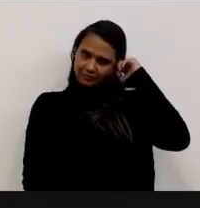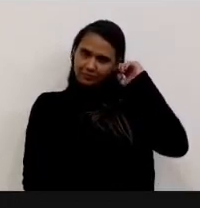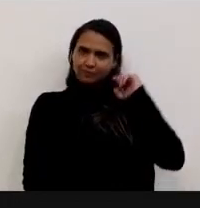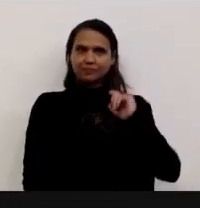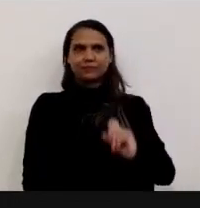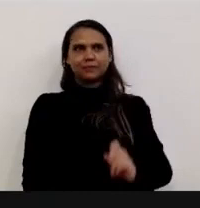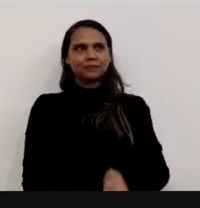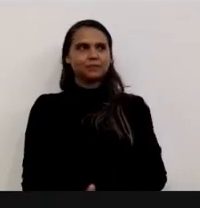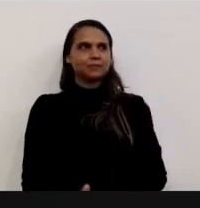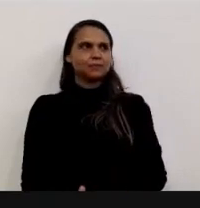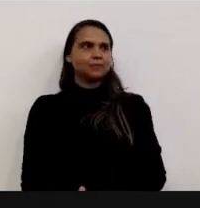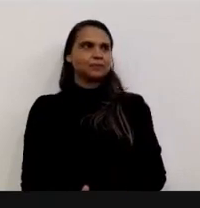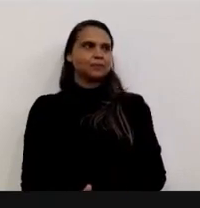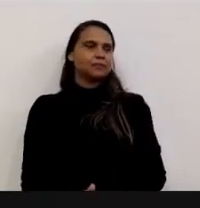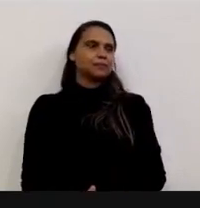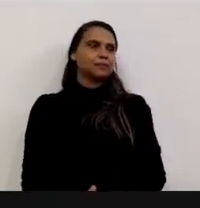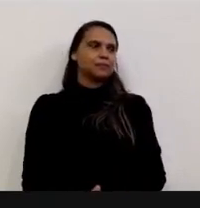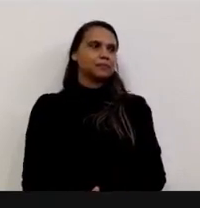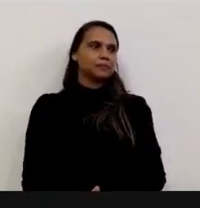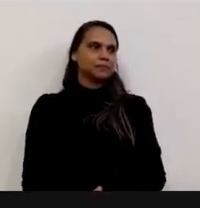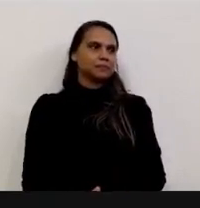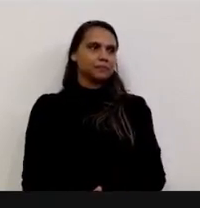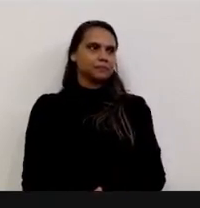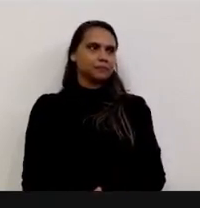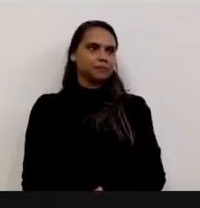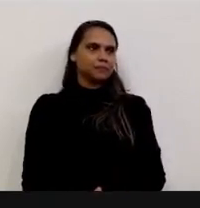O Rubens teve que sair.